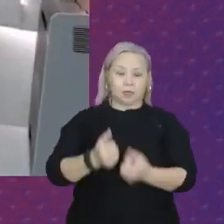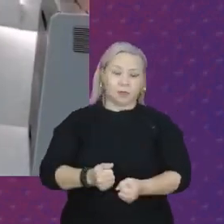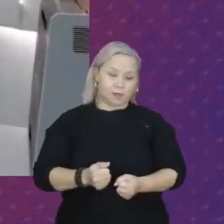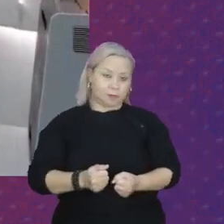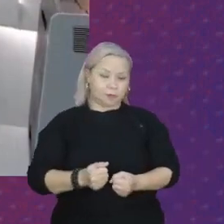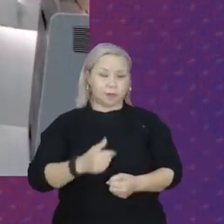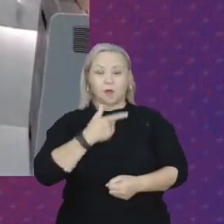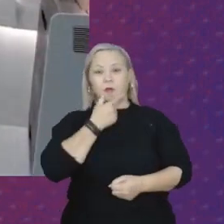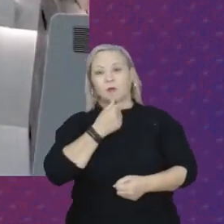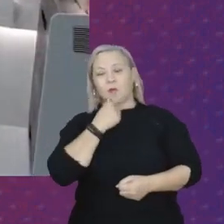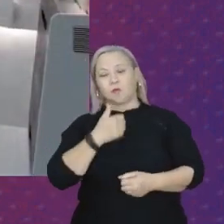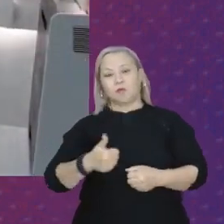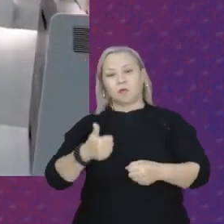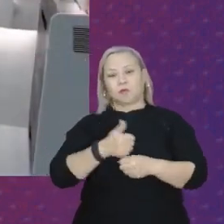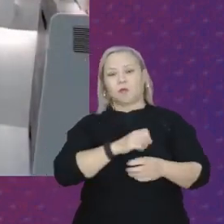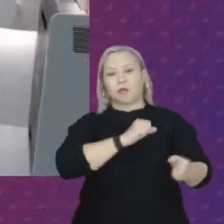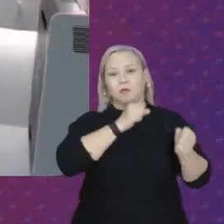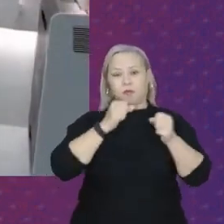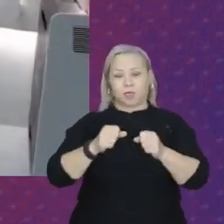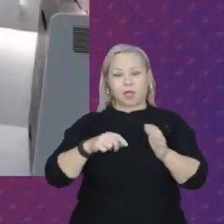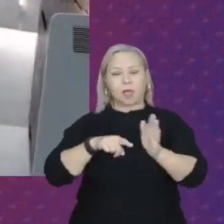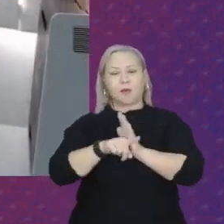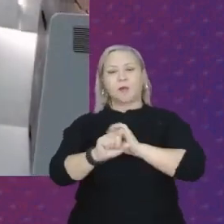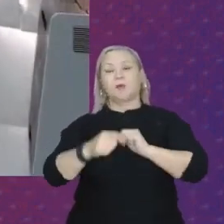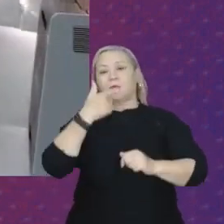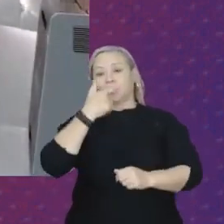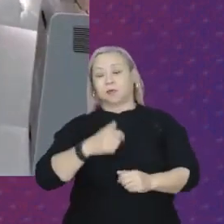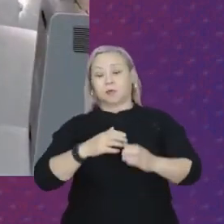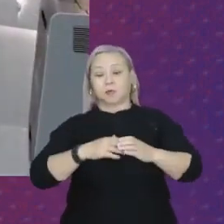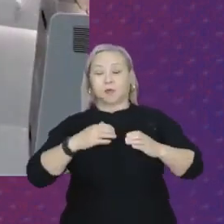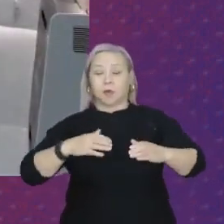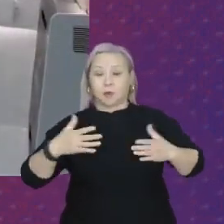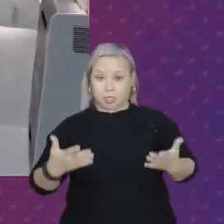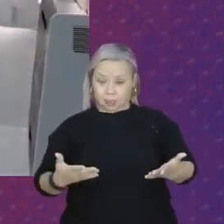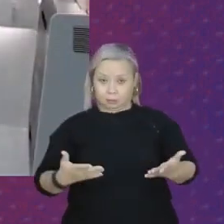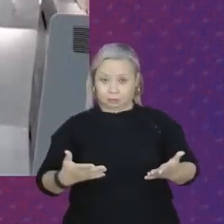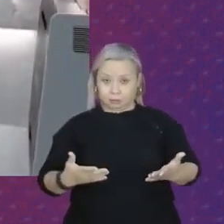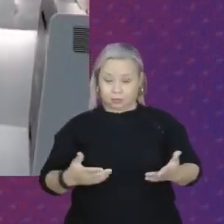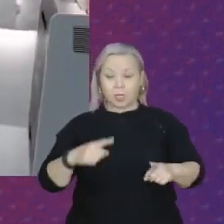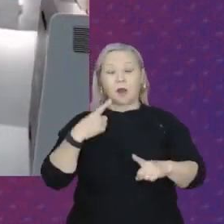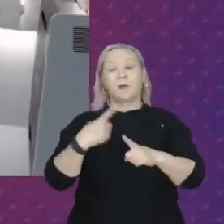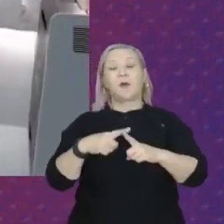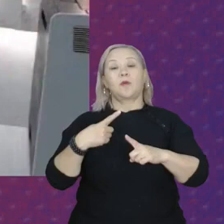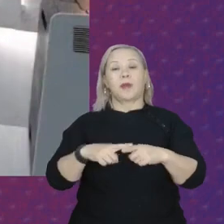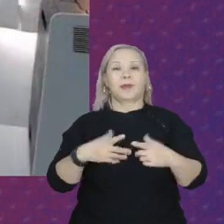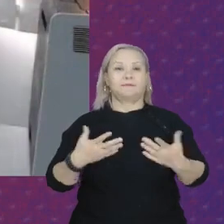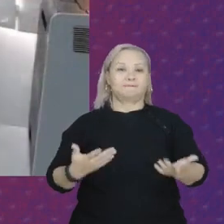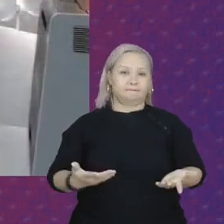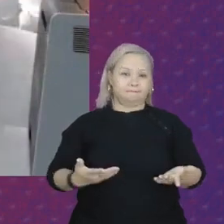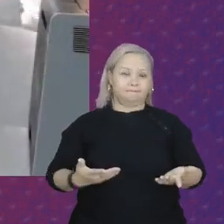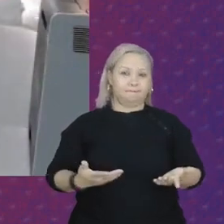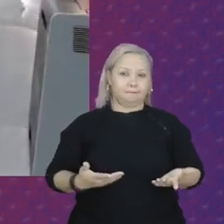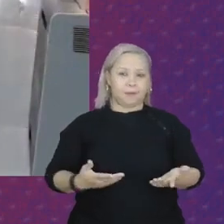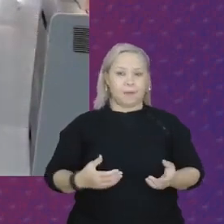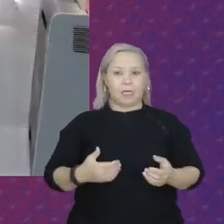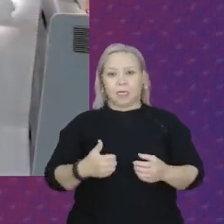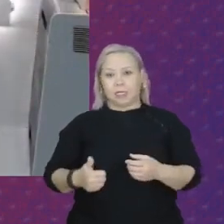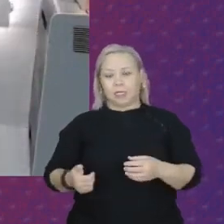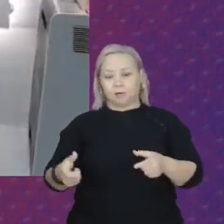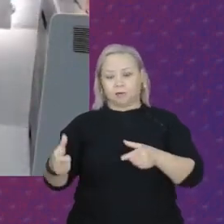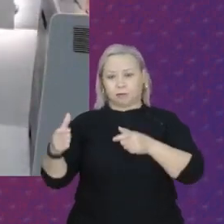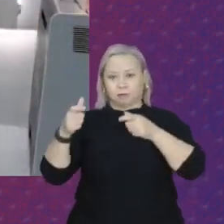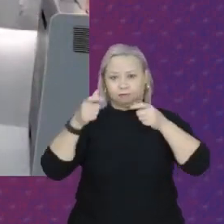poder. Então, a pergunta é, se somos a maioria, por que não nos